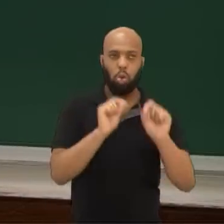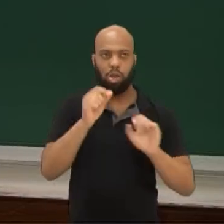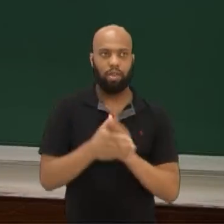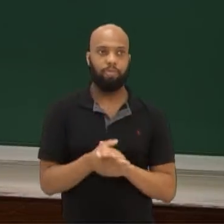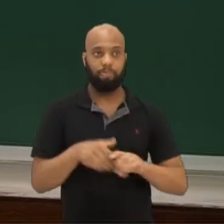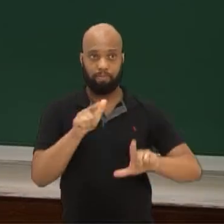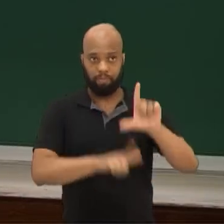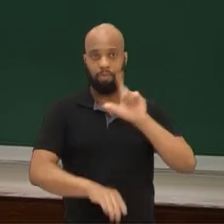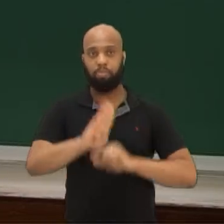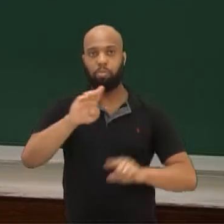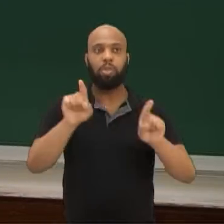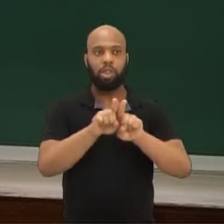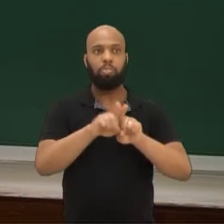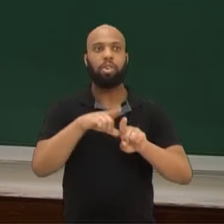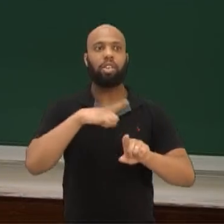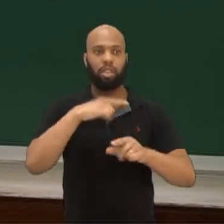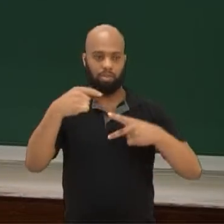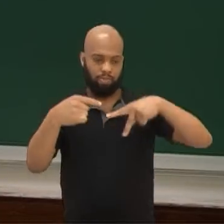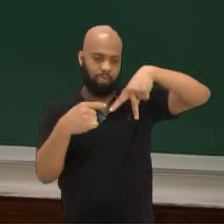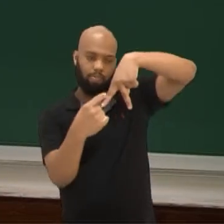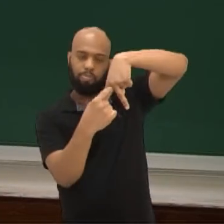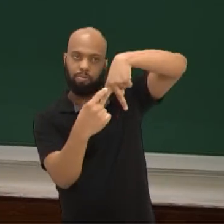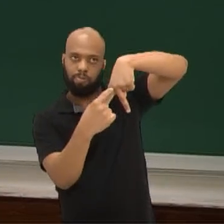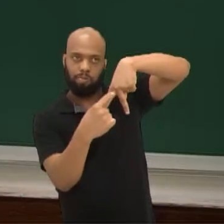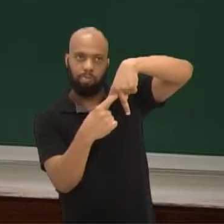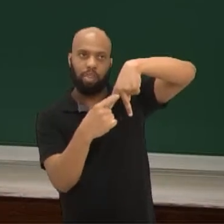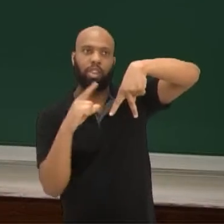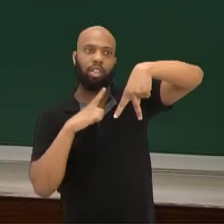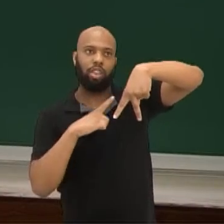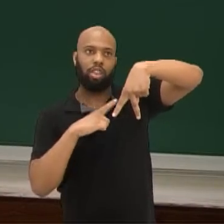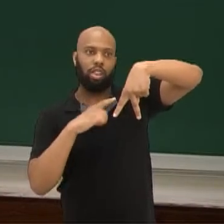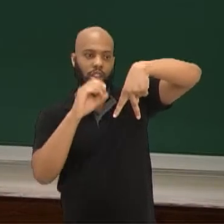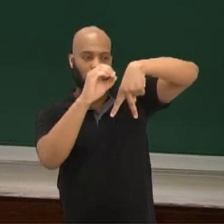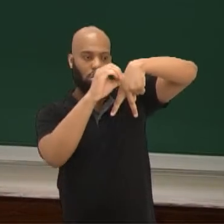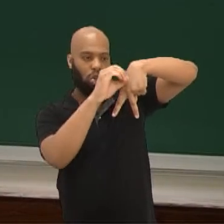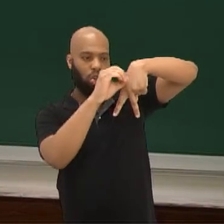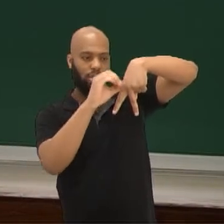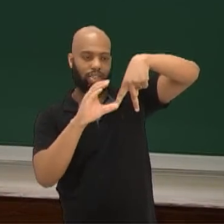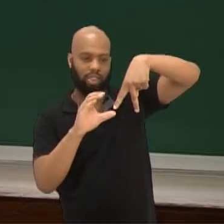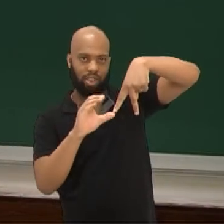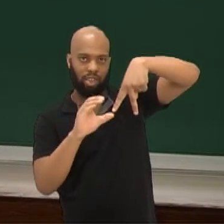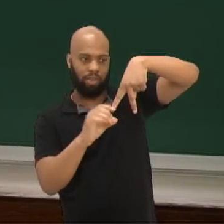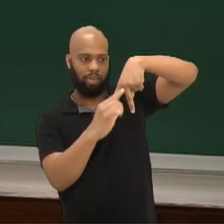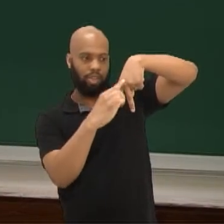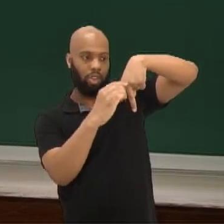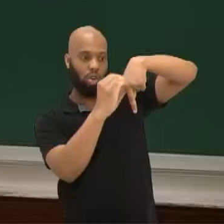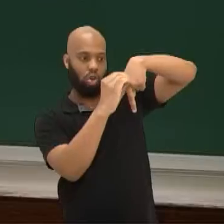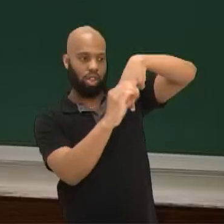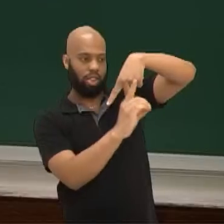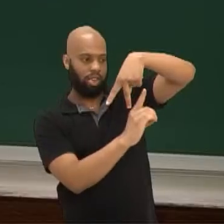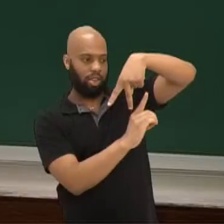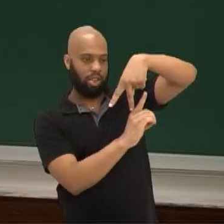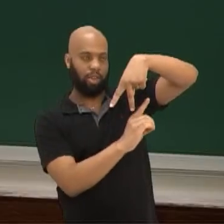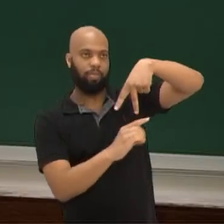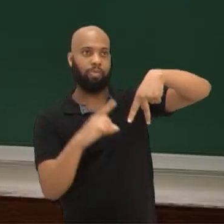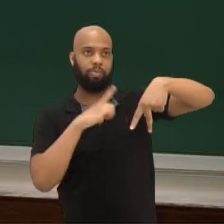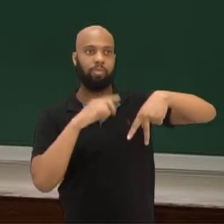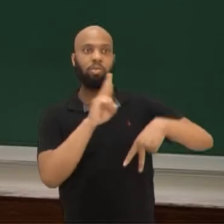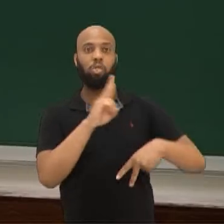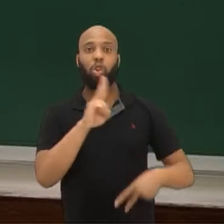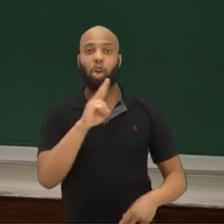A letra B tem o ângulo no O e tem a semirreta OC e a semirreta OD. E eu leio